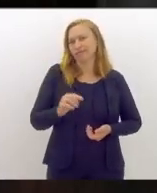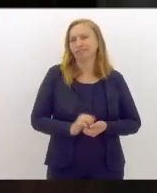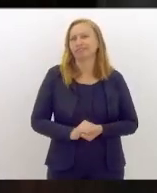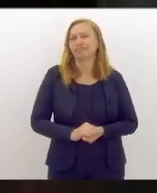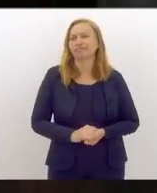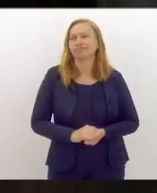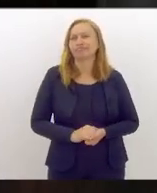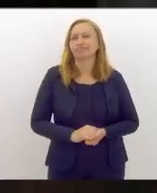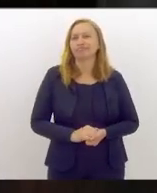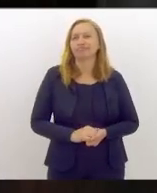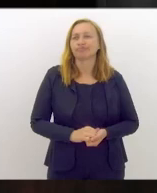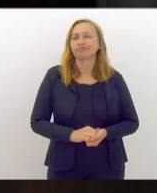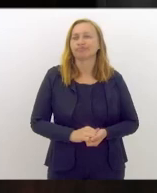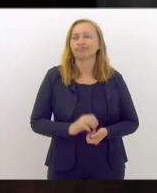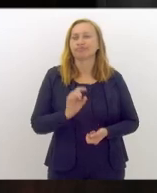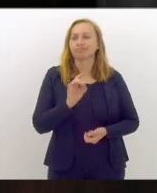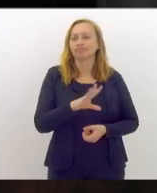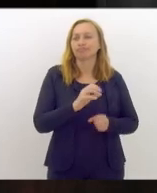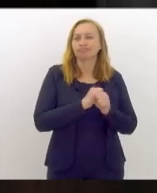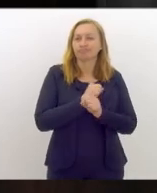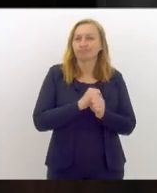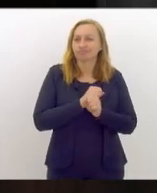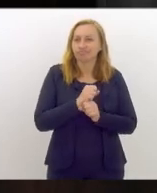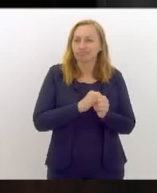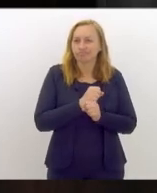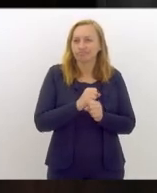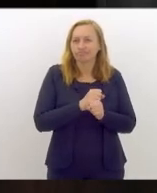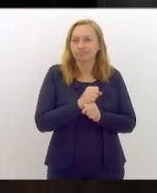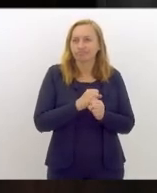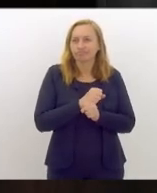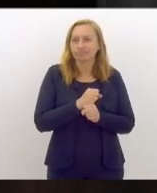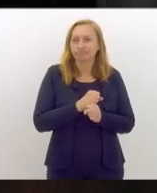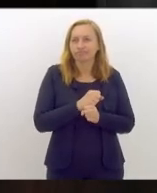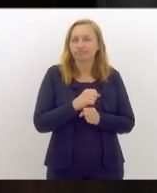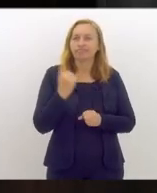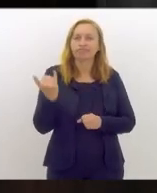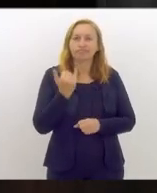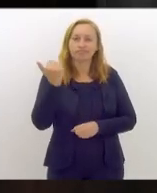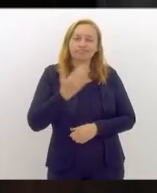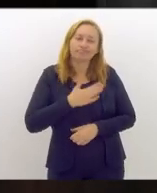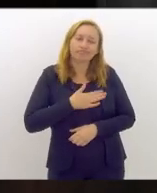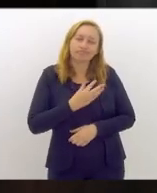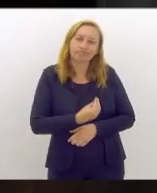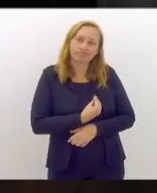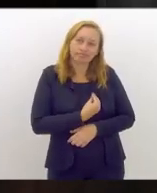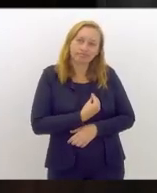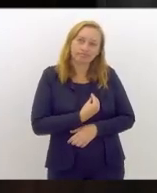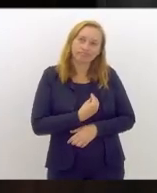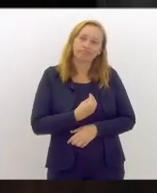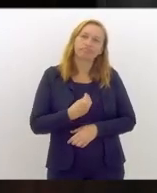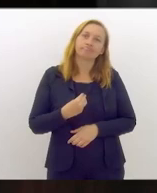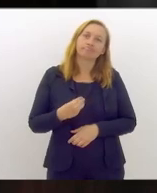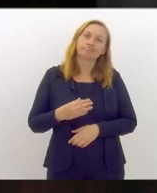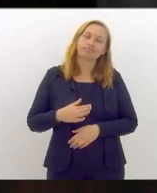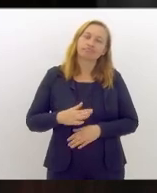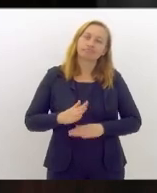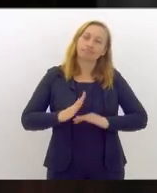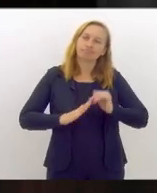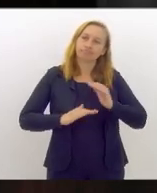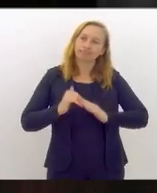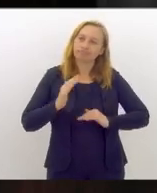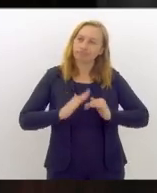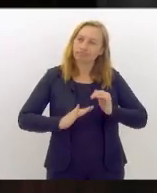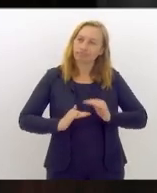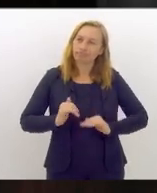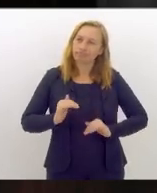que os últimos anos assim foi um foi muito importante na minha vida no meu crescimento eu